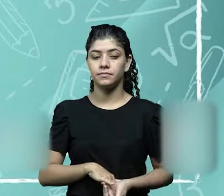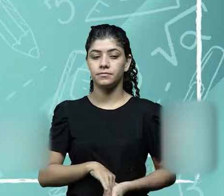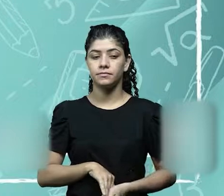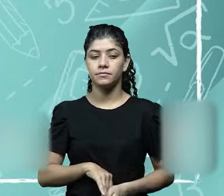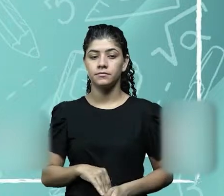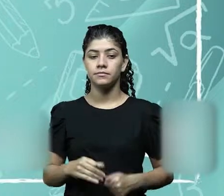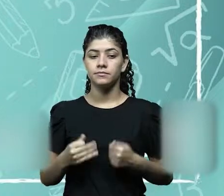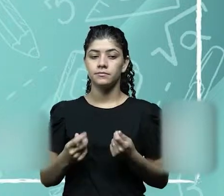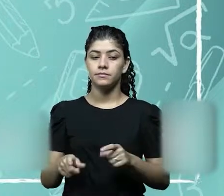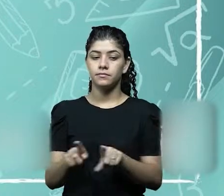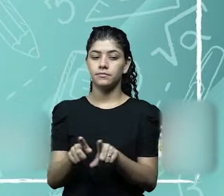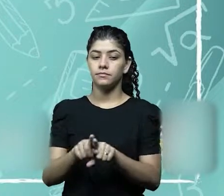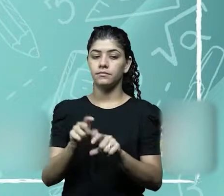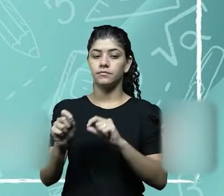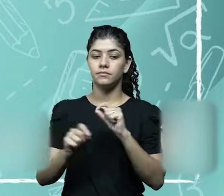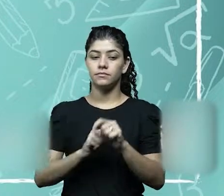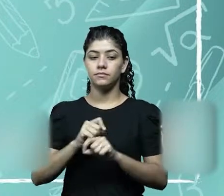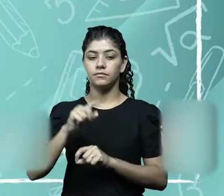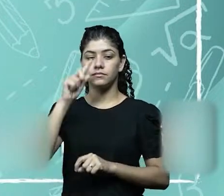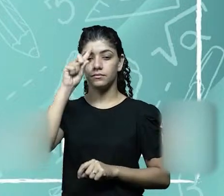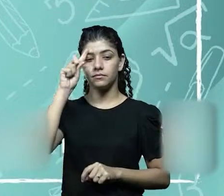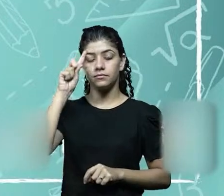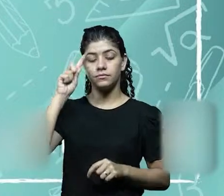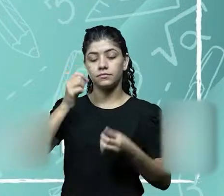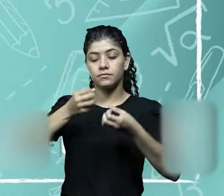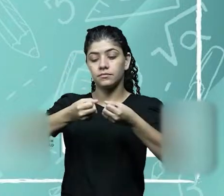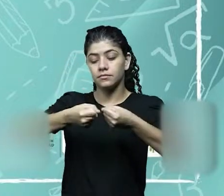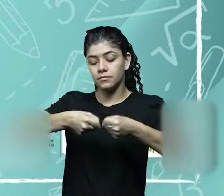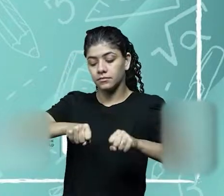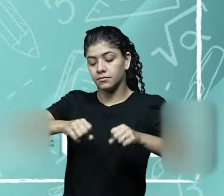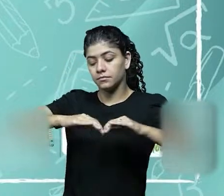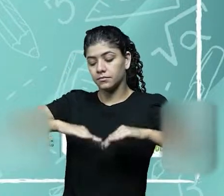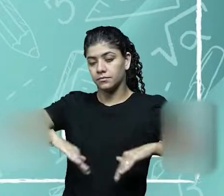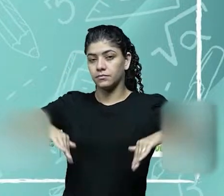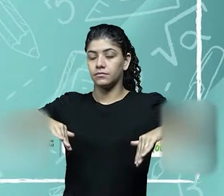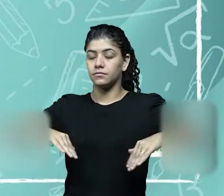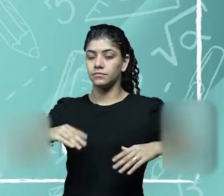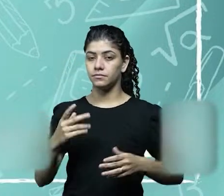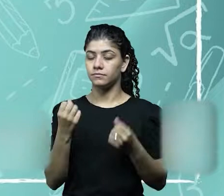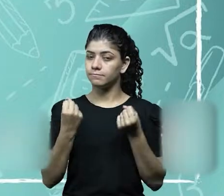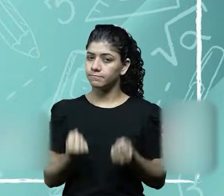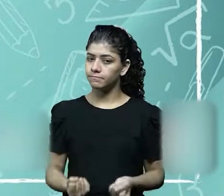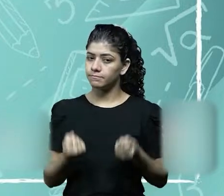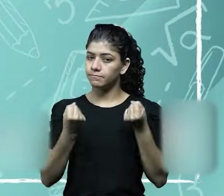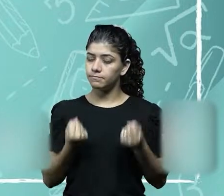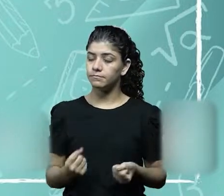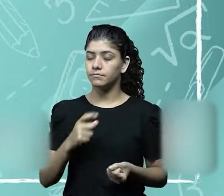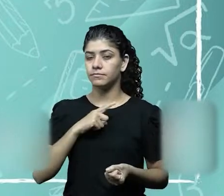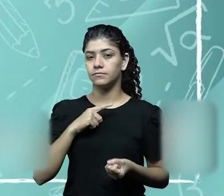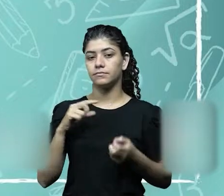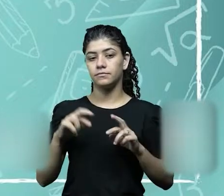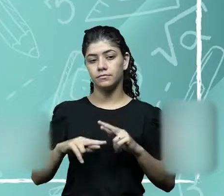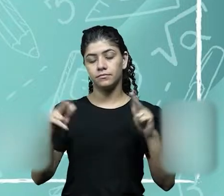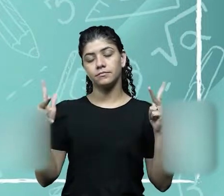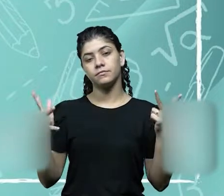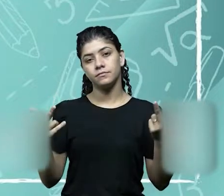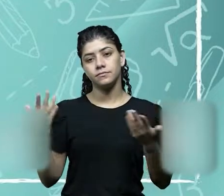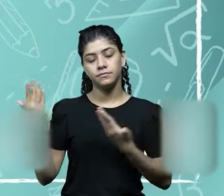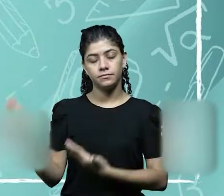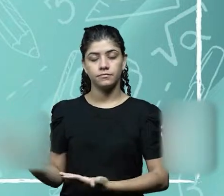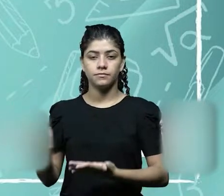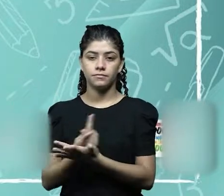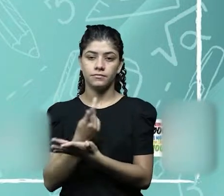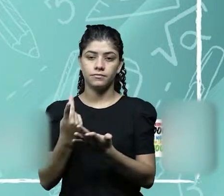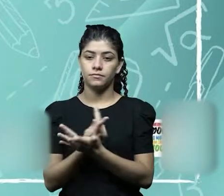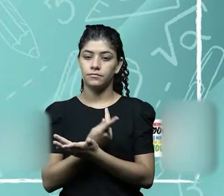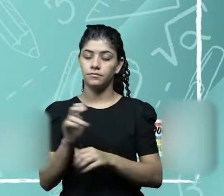dentro. Inevitavelmente ele vai curvar um pouco para baixo por conta da massa e vai dar essa diferença, e daí